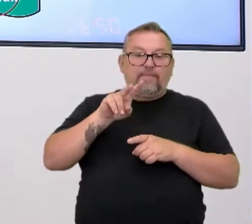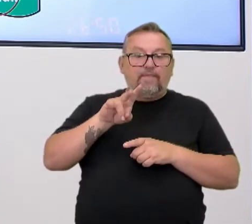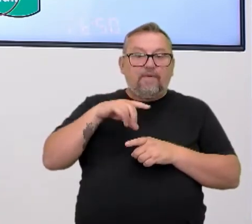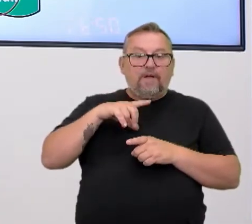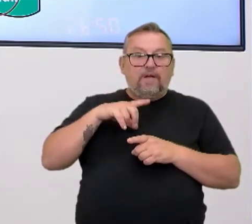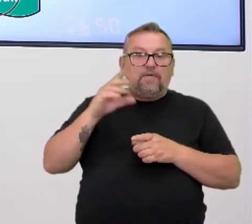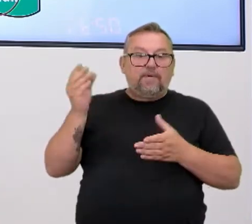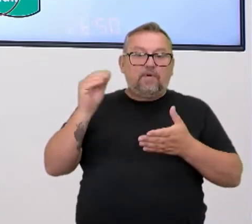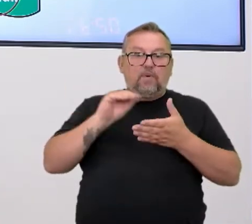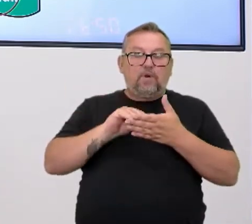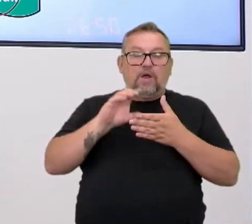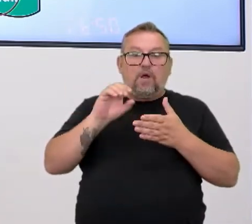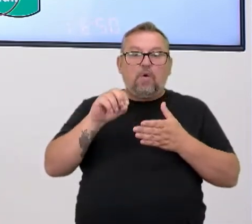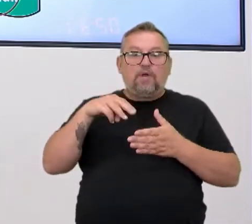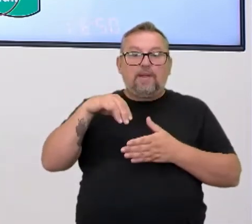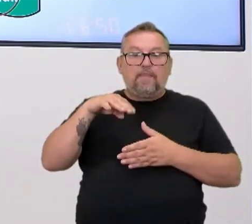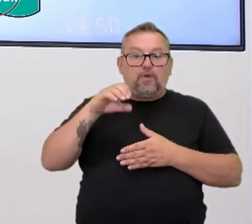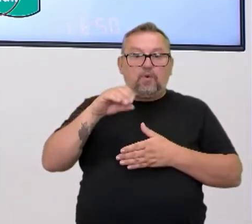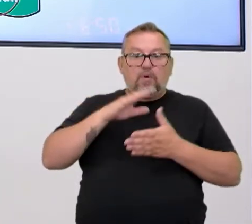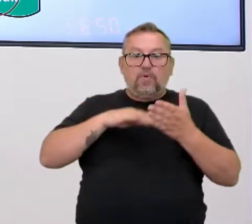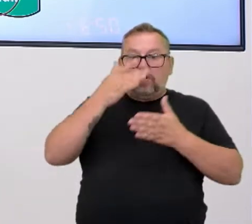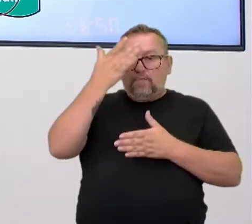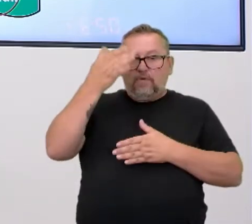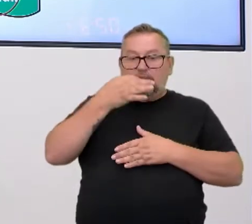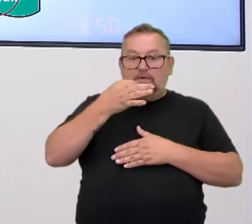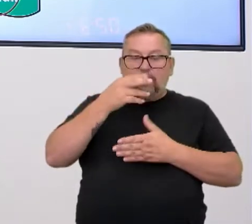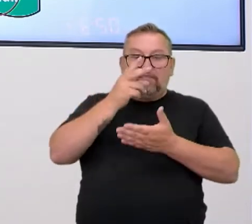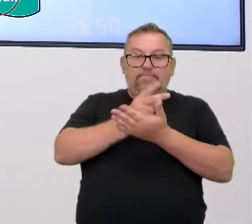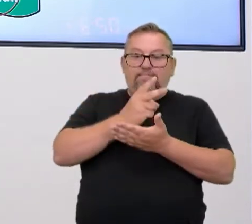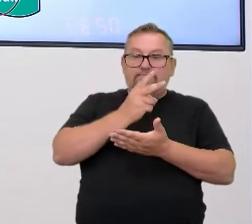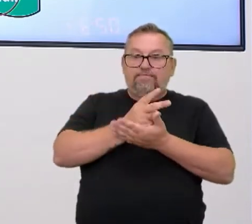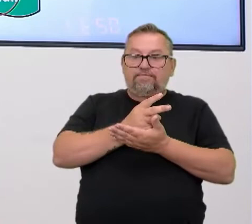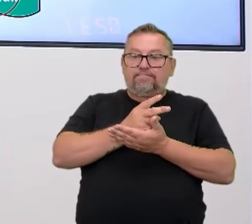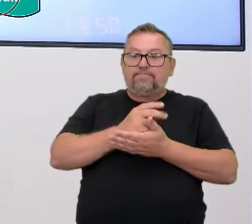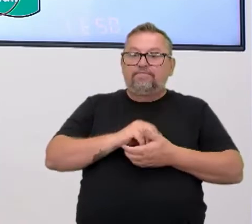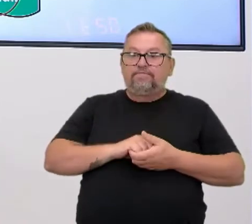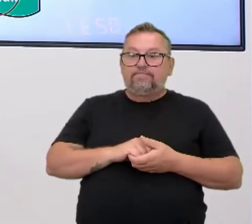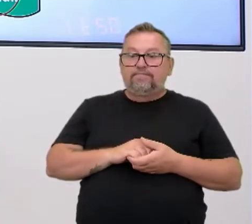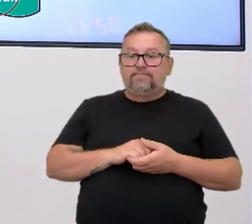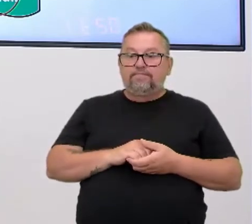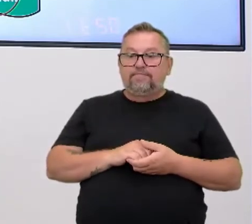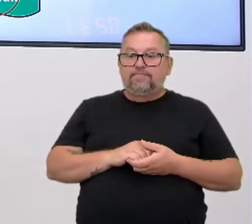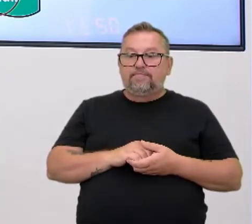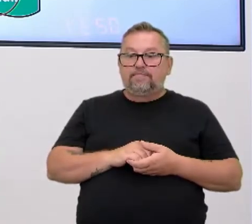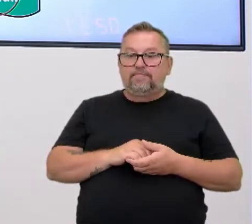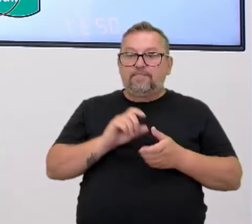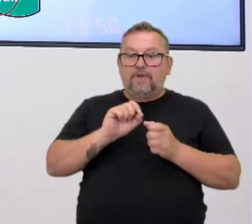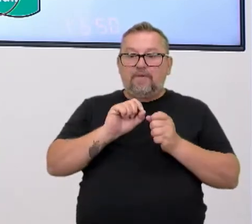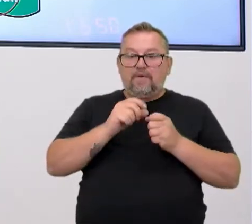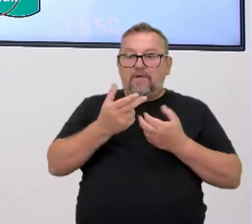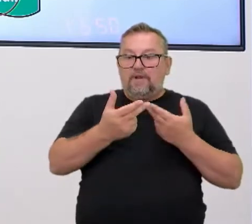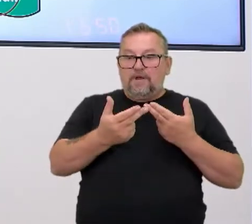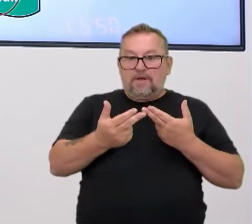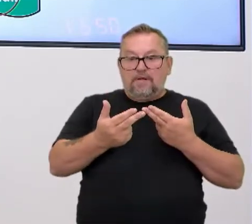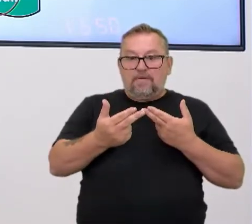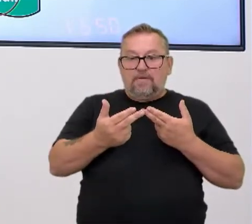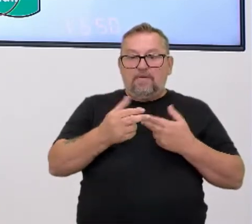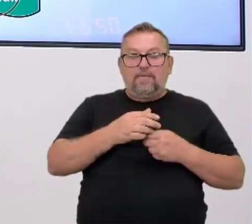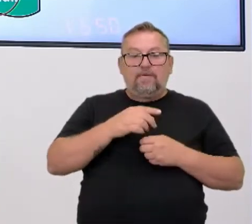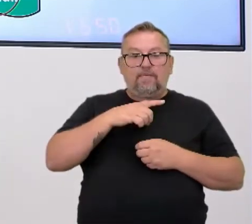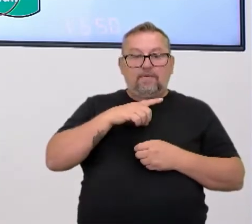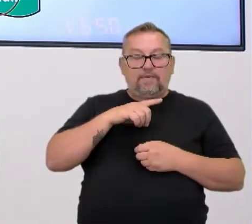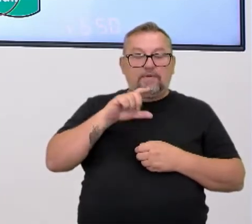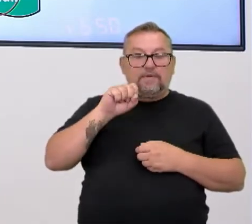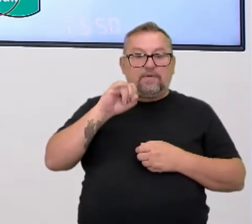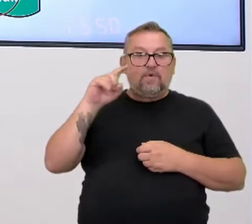mundo, orçamento financeiro, todo mundo vai achar sempre aquela mesma lista. Para não ficar igual, então, se